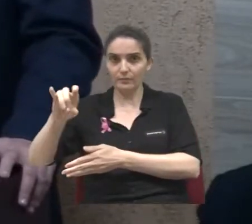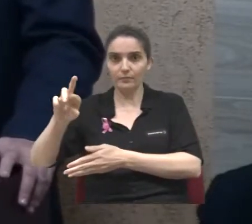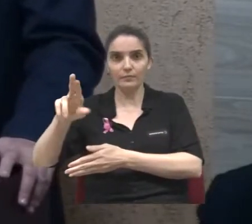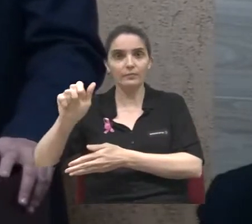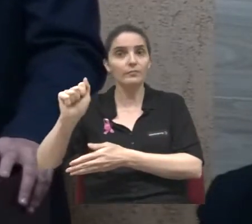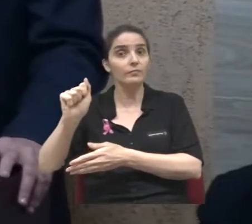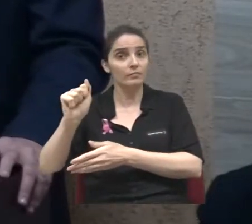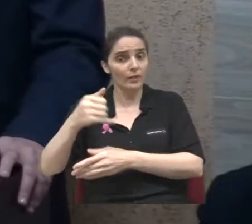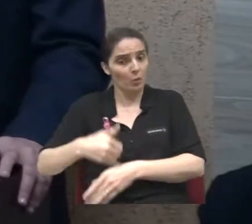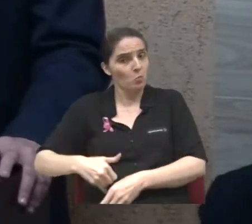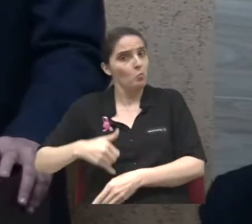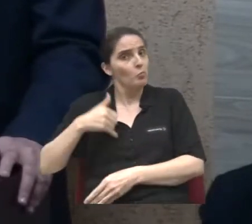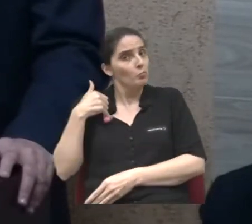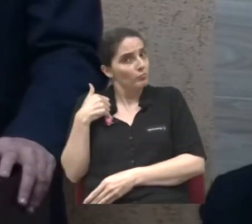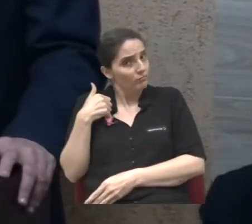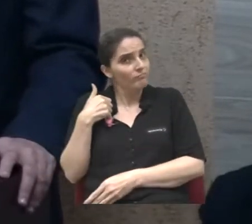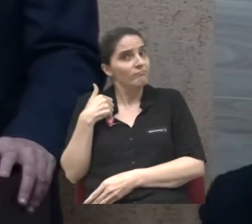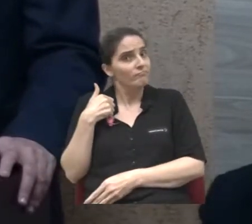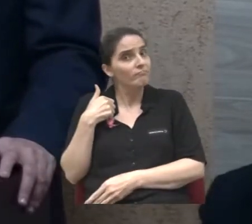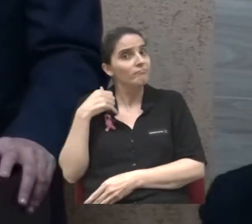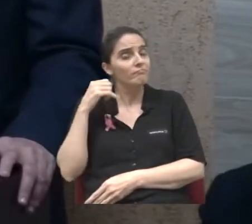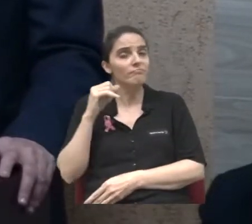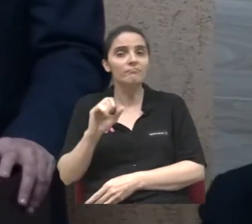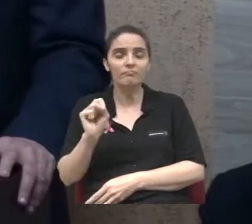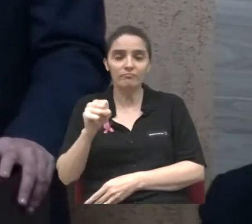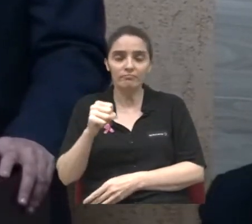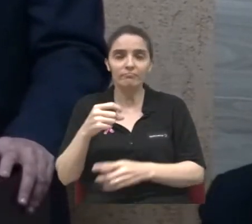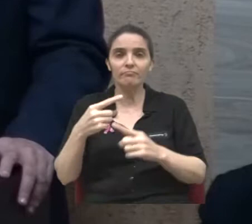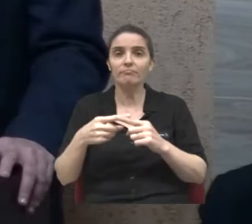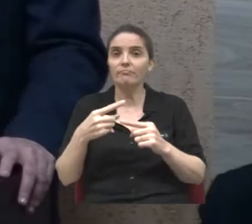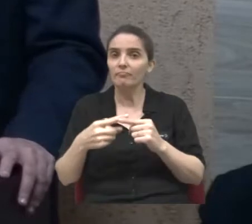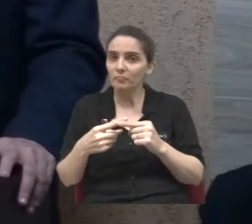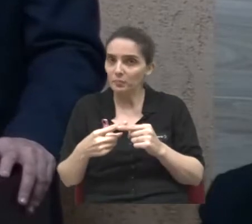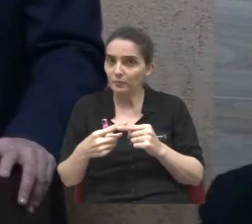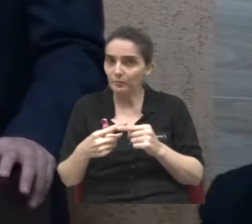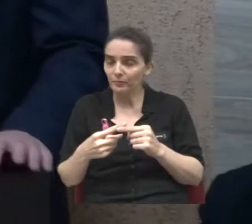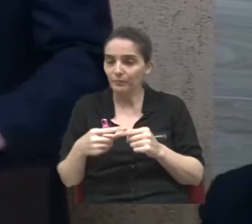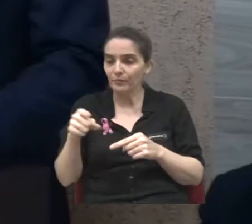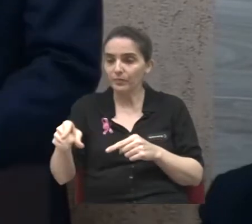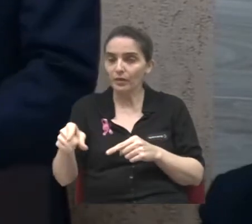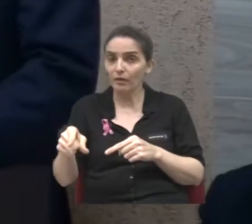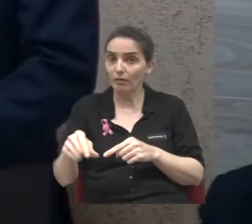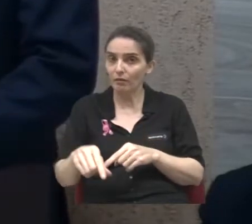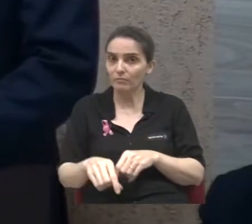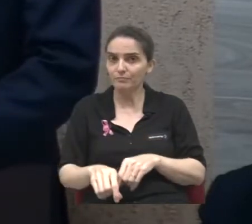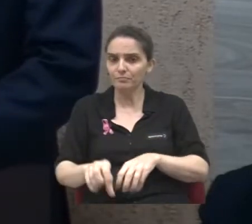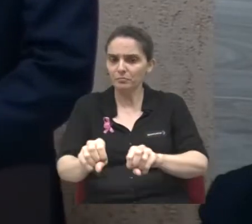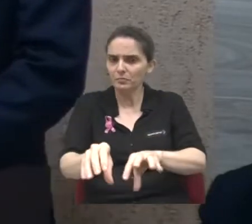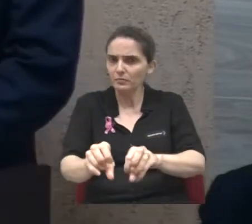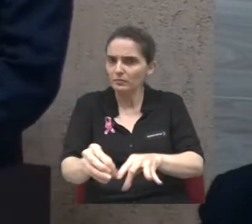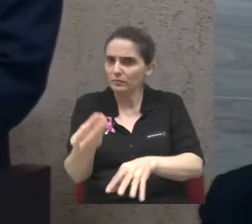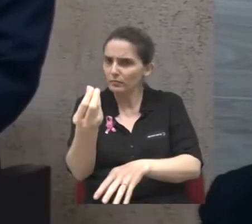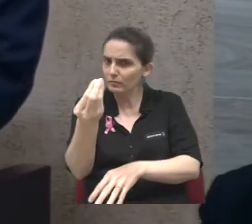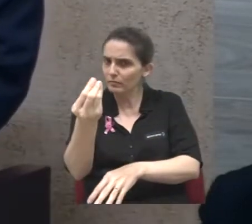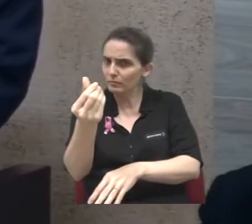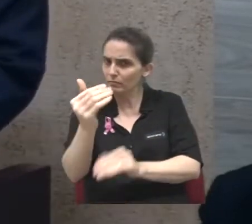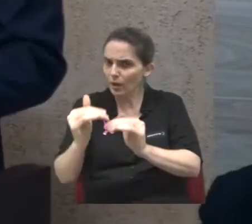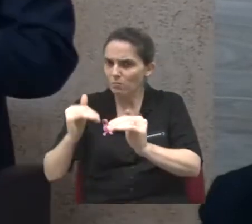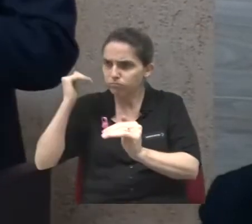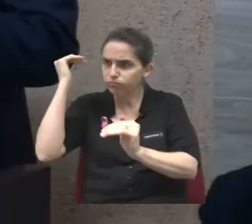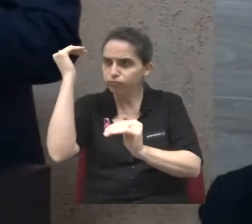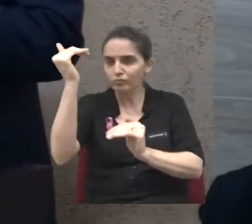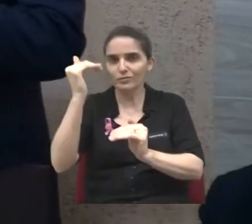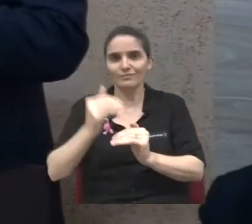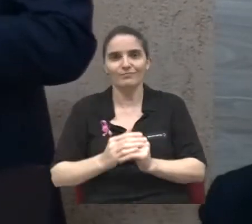nós associamos esse nome ao ensino de alta qualidade em nossa cidade. E a moção, ela